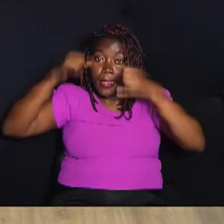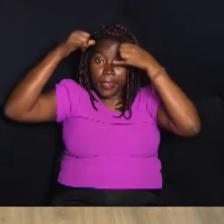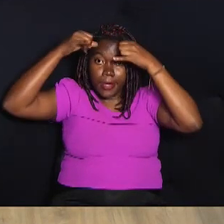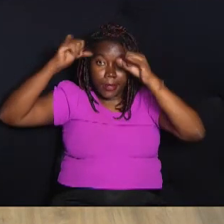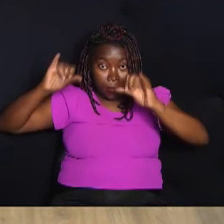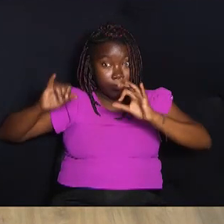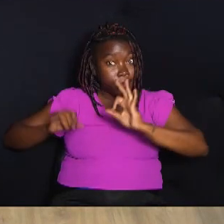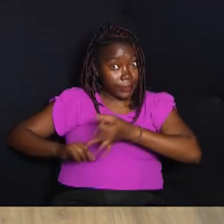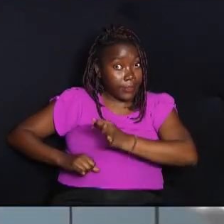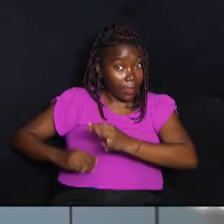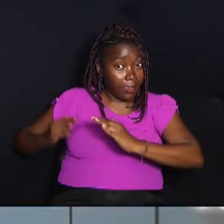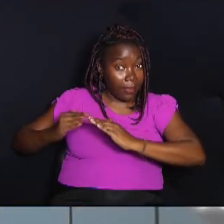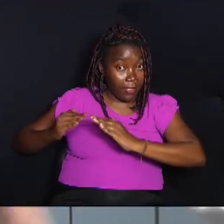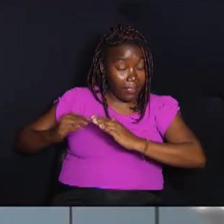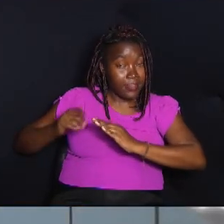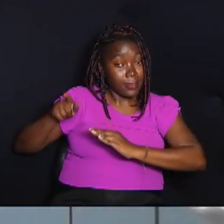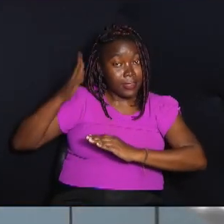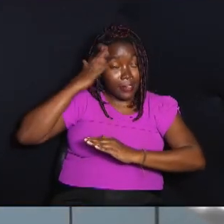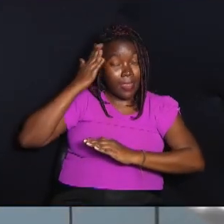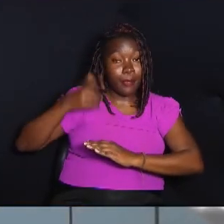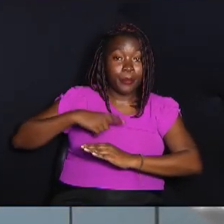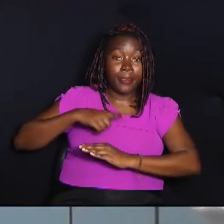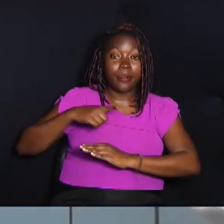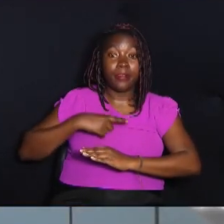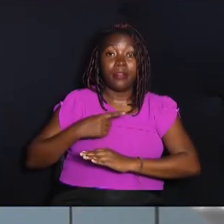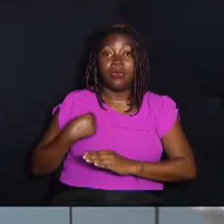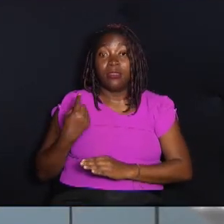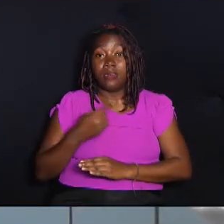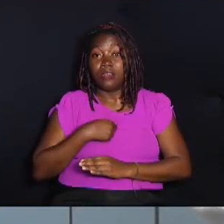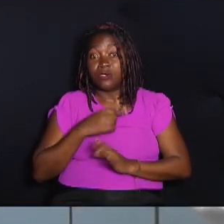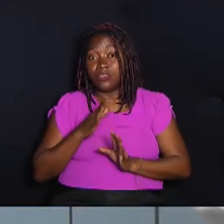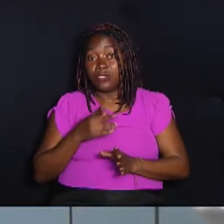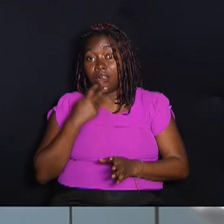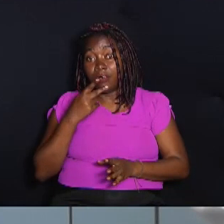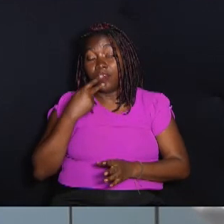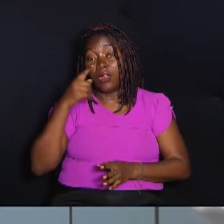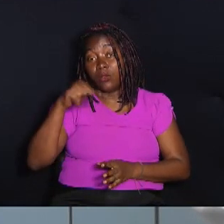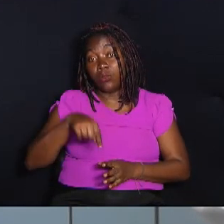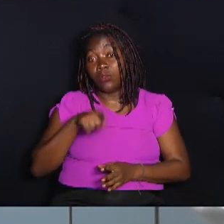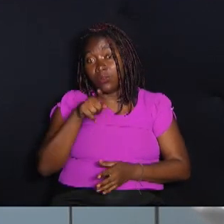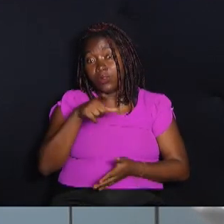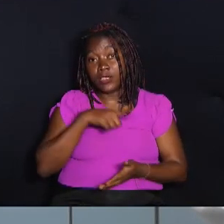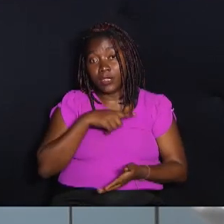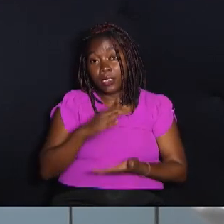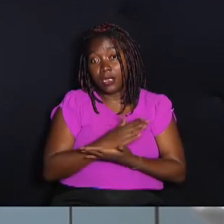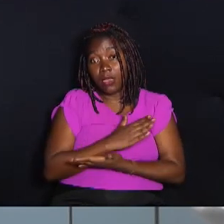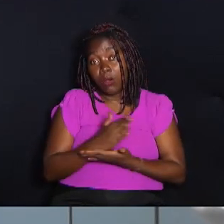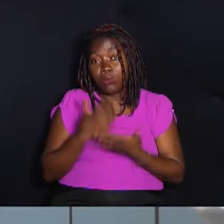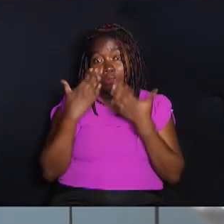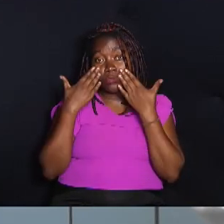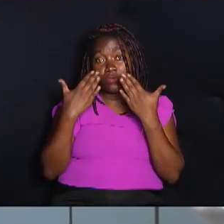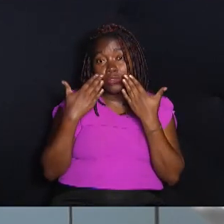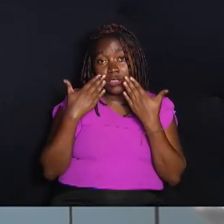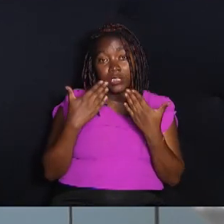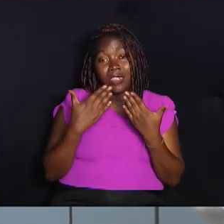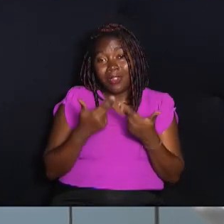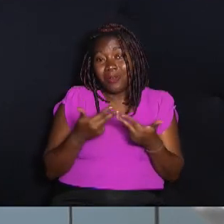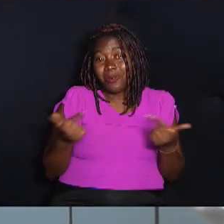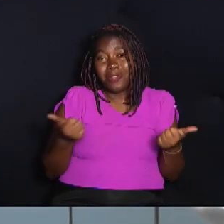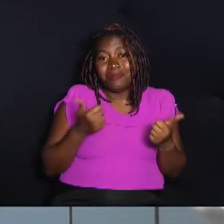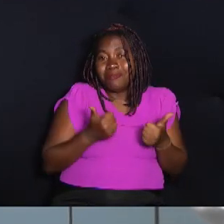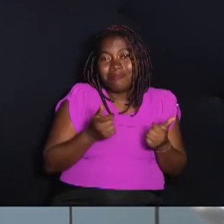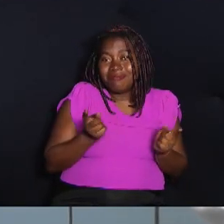né? Você sabe que tem, a gente já falou aqui, que você tem aí alguns sinais, as coisas não estão caminhando